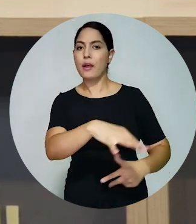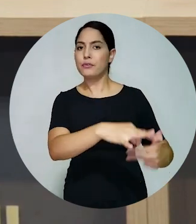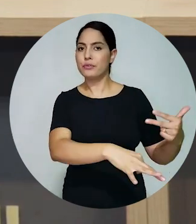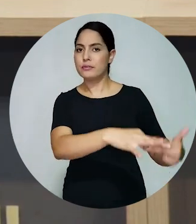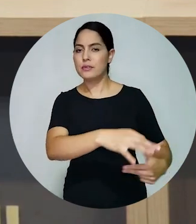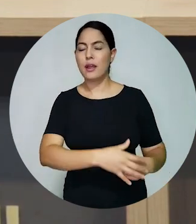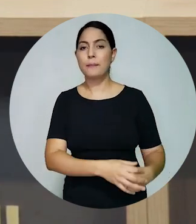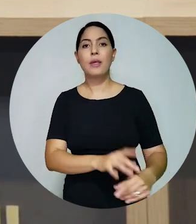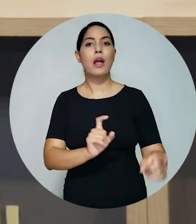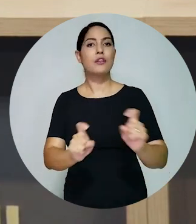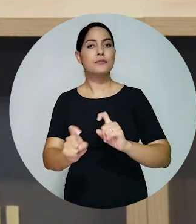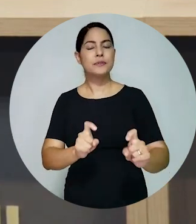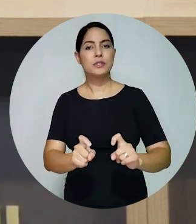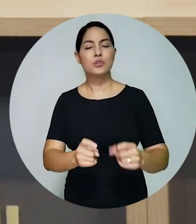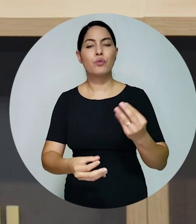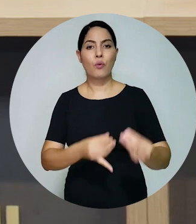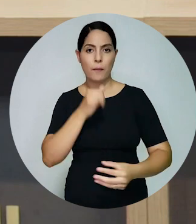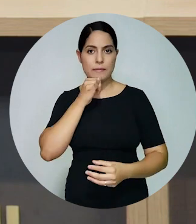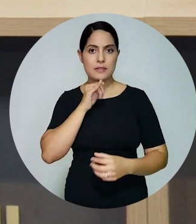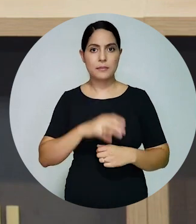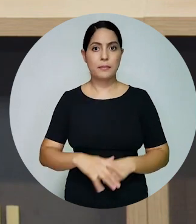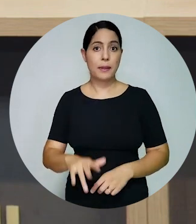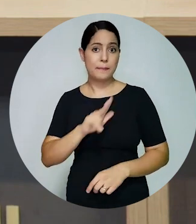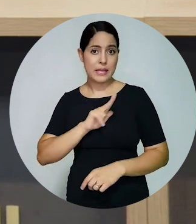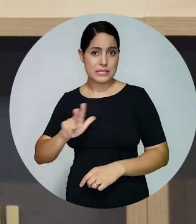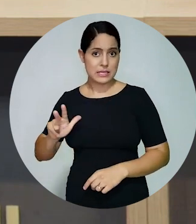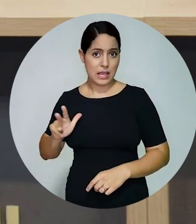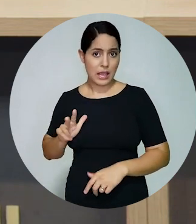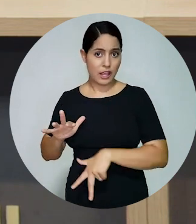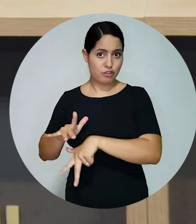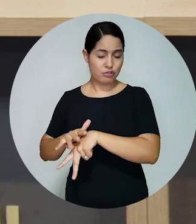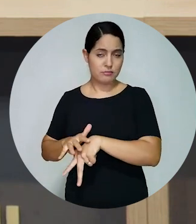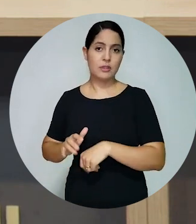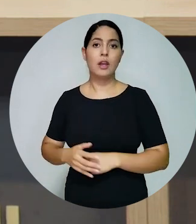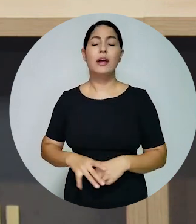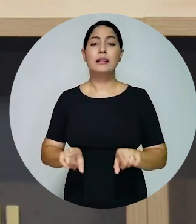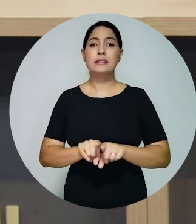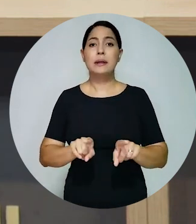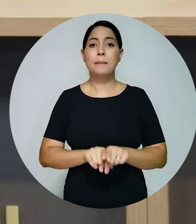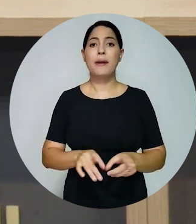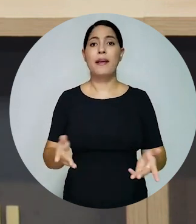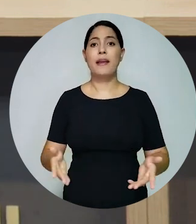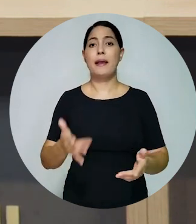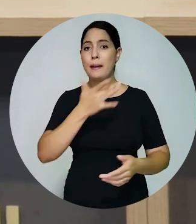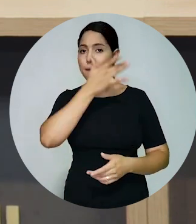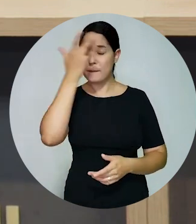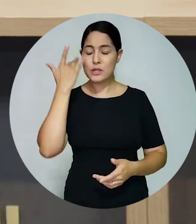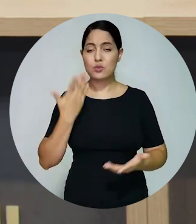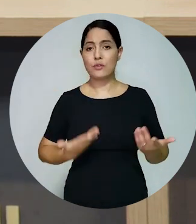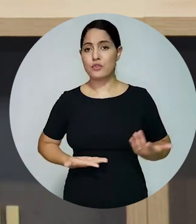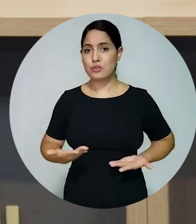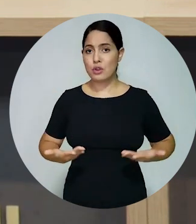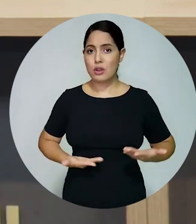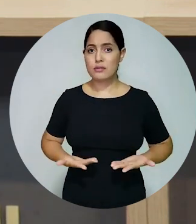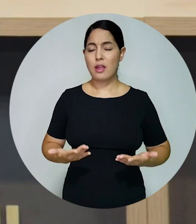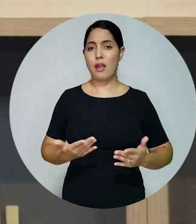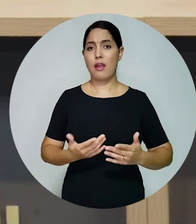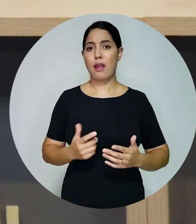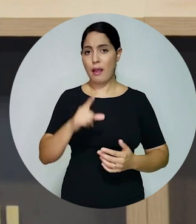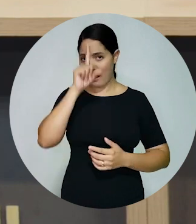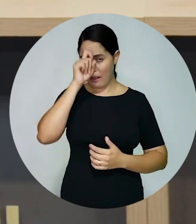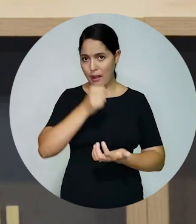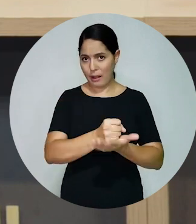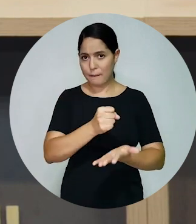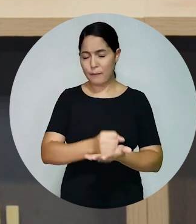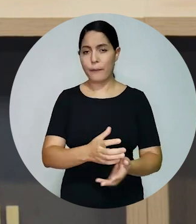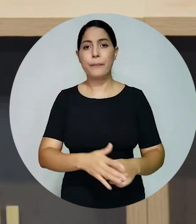âmbito judiciário como no aspecto administrativo, que envolve paciente, prestador de serviço hospitalar,